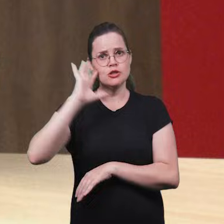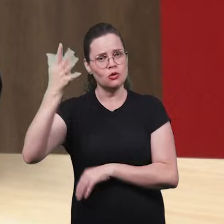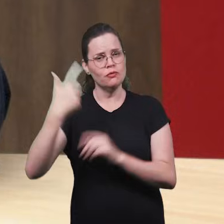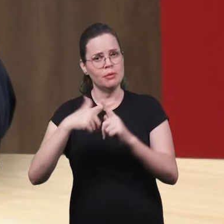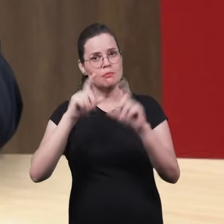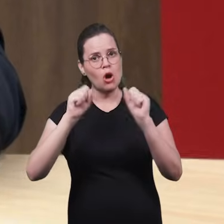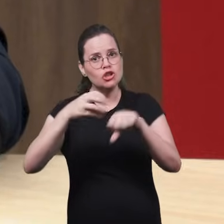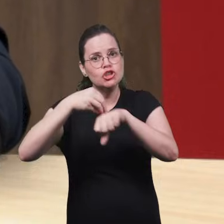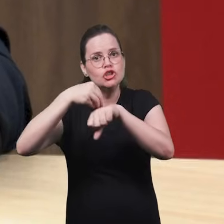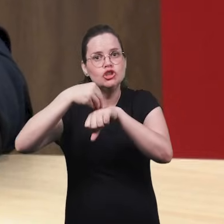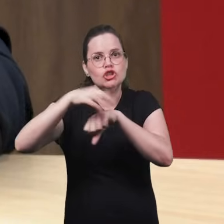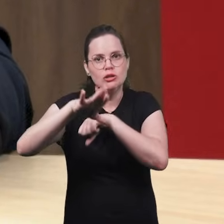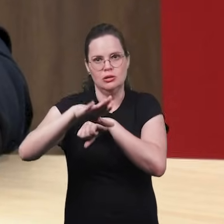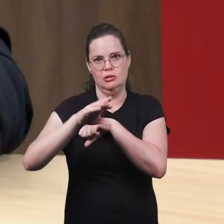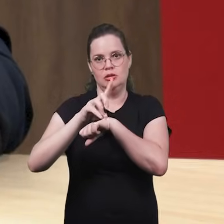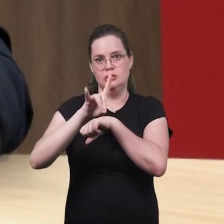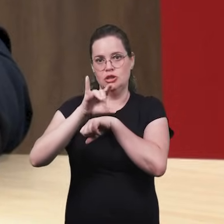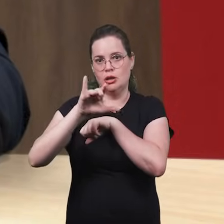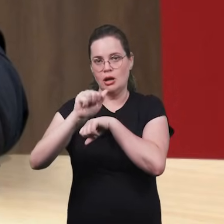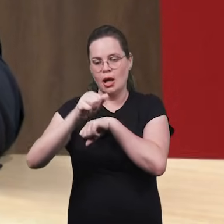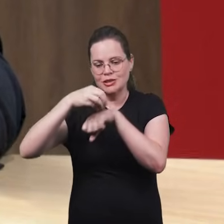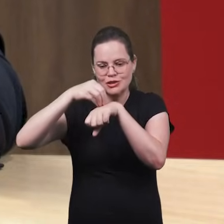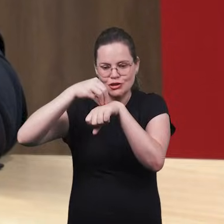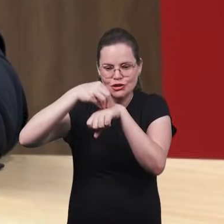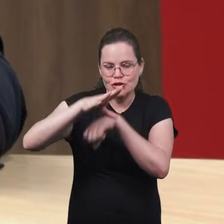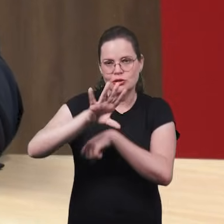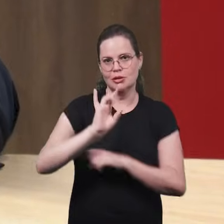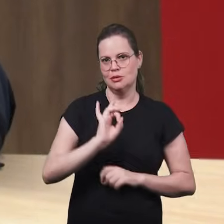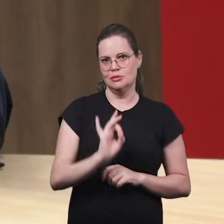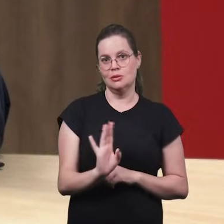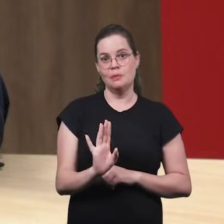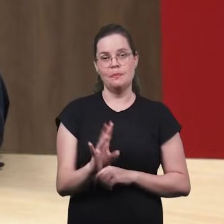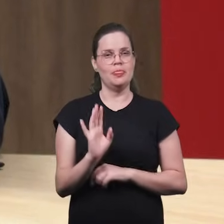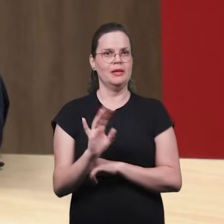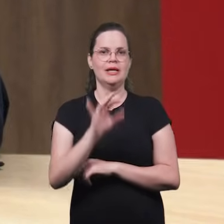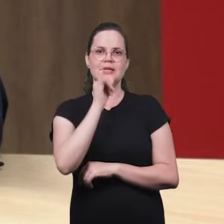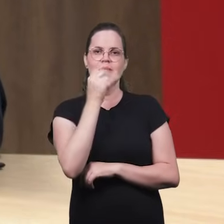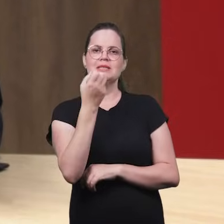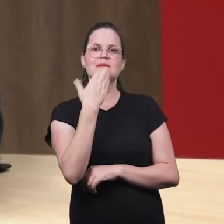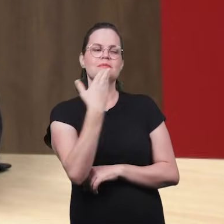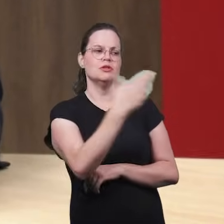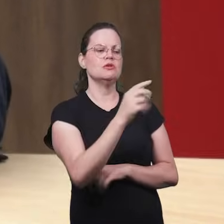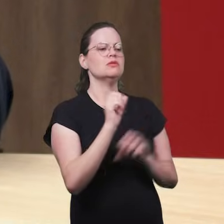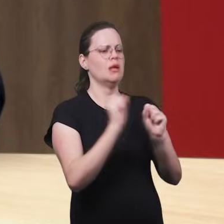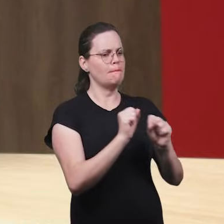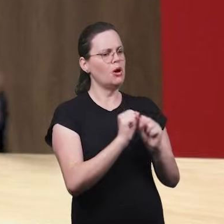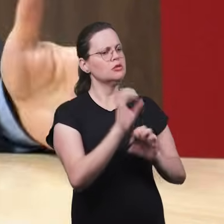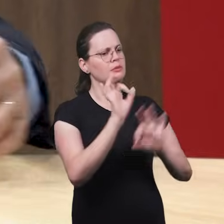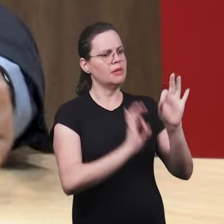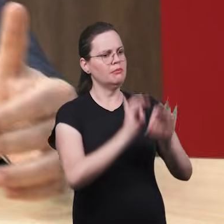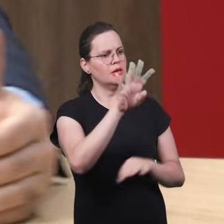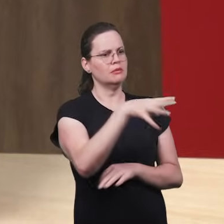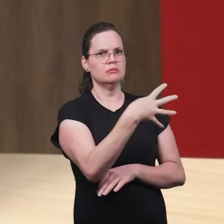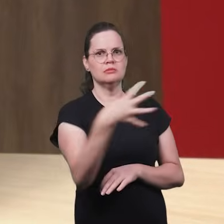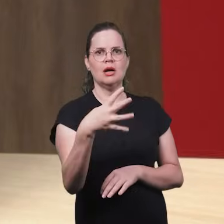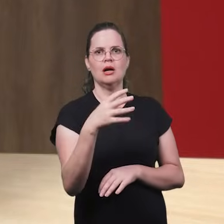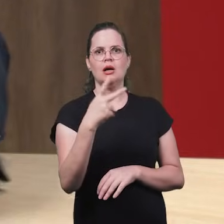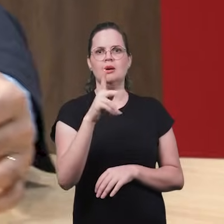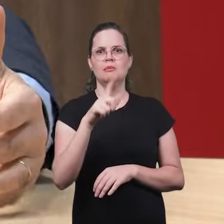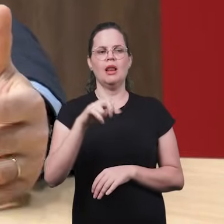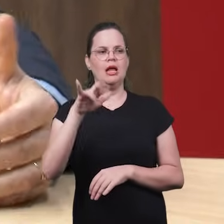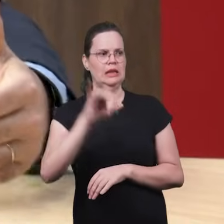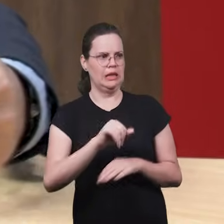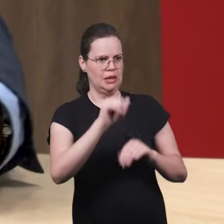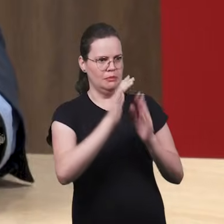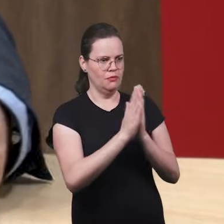algum problema. Se você colocar, pedir que ela faça uma planilha, por exemplo, se eu recebo tanto por